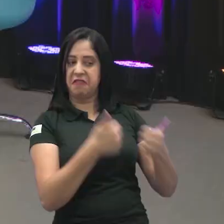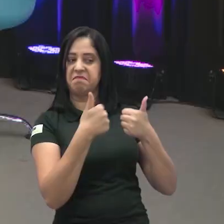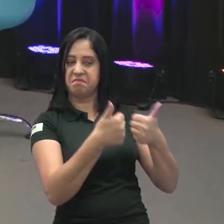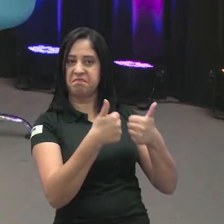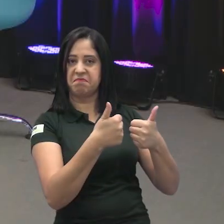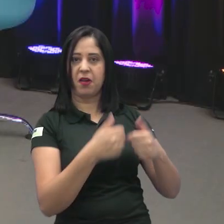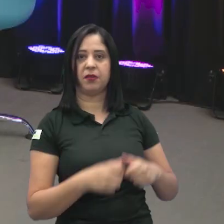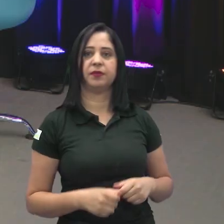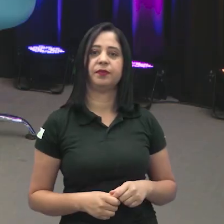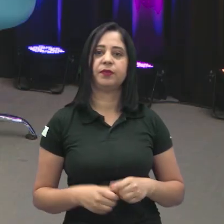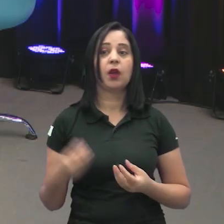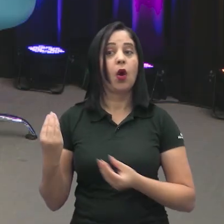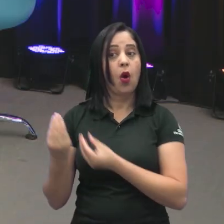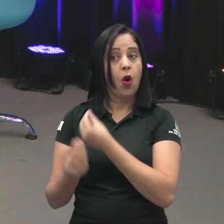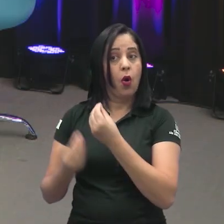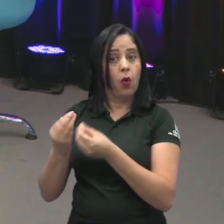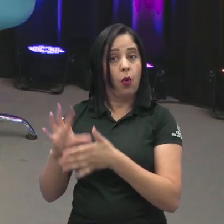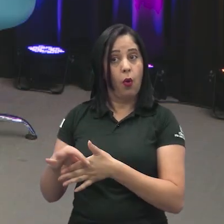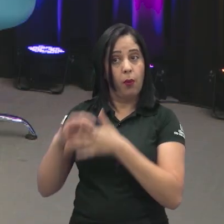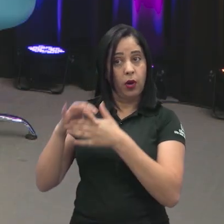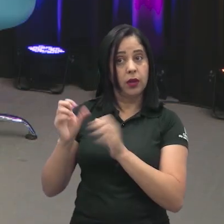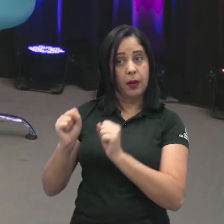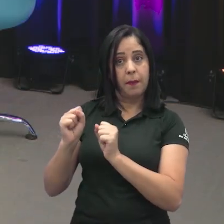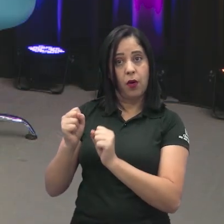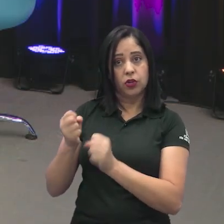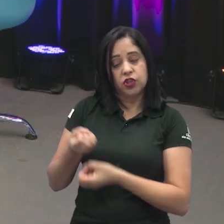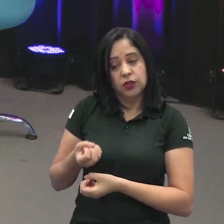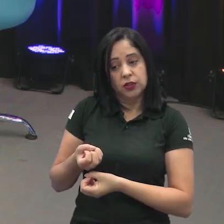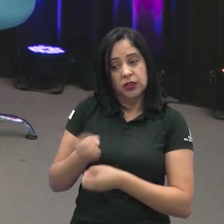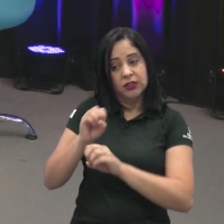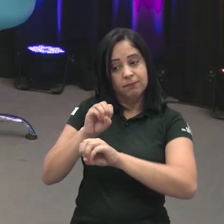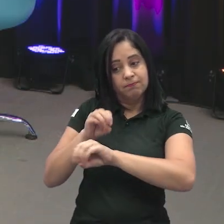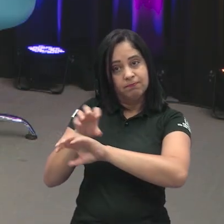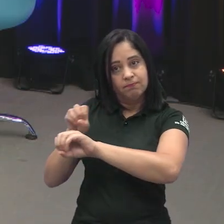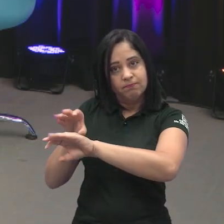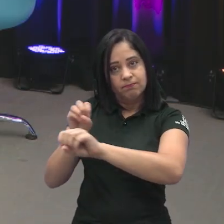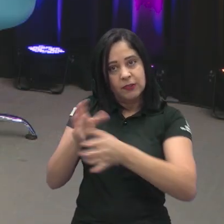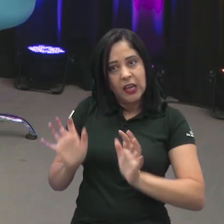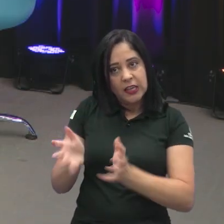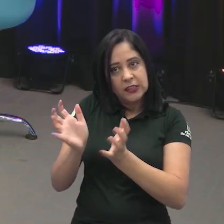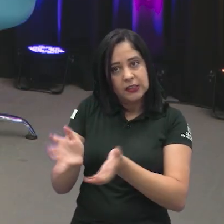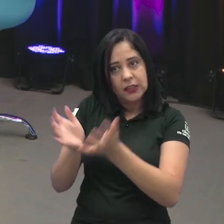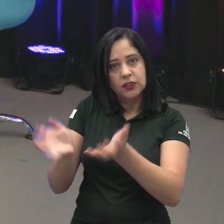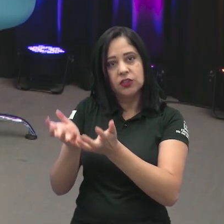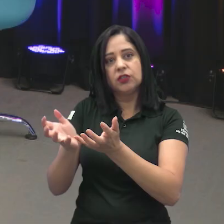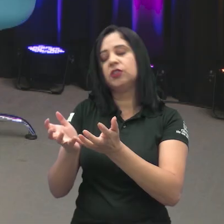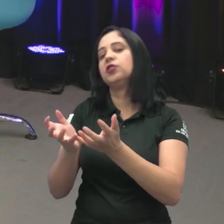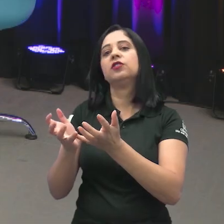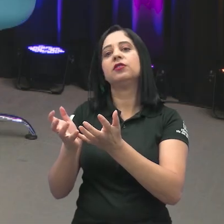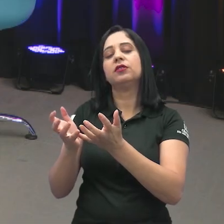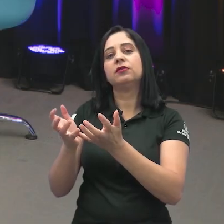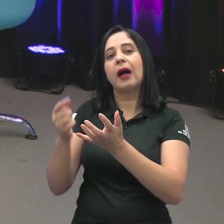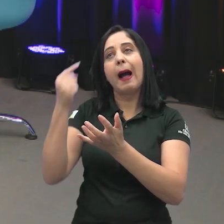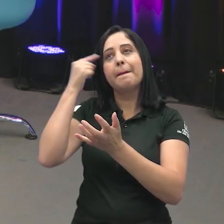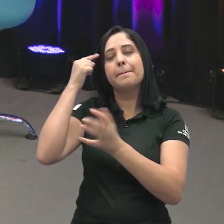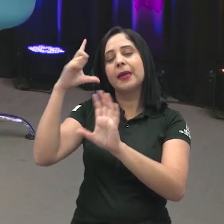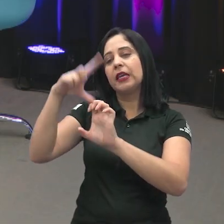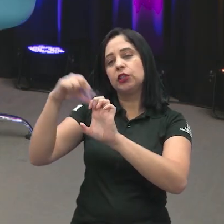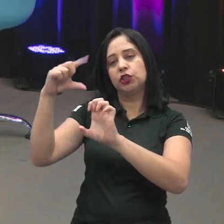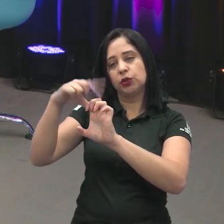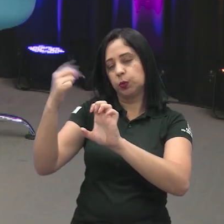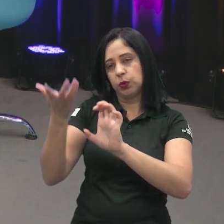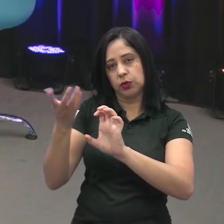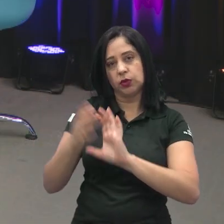Como um líder pode incentivar a mentalidade empreendedora dentro de uma estrutura já estabelecida? Eu acho que